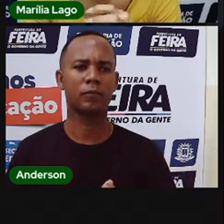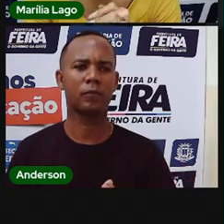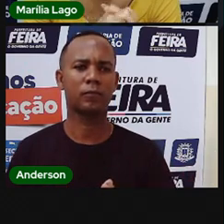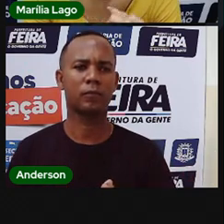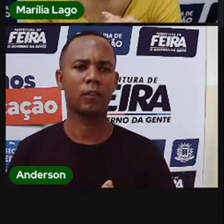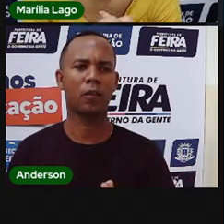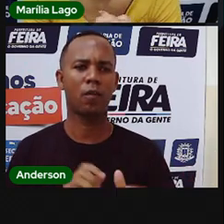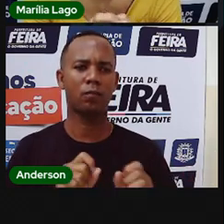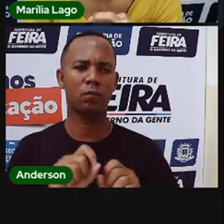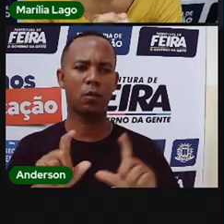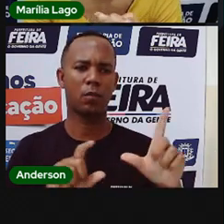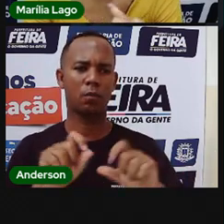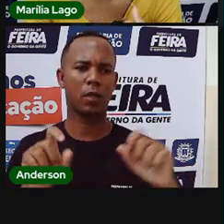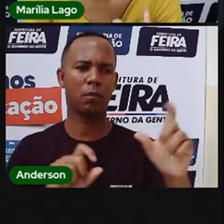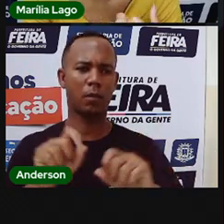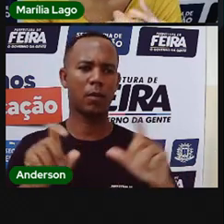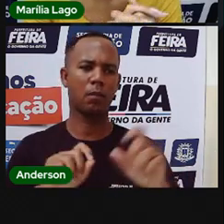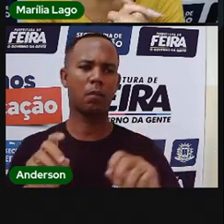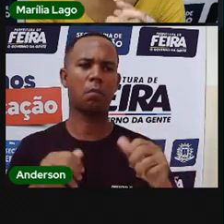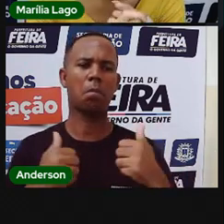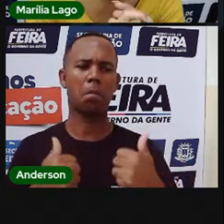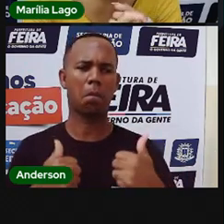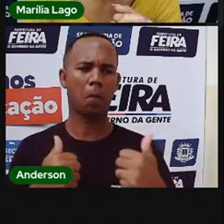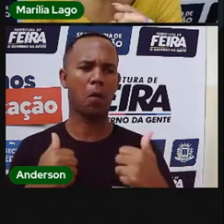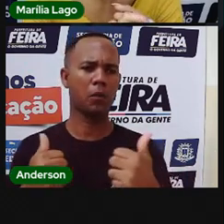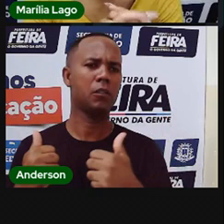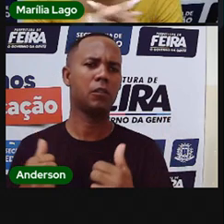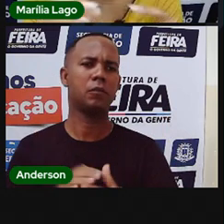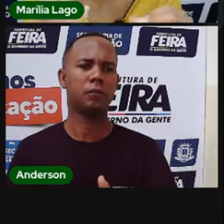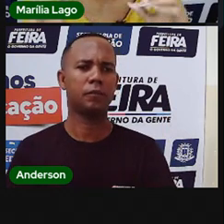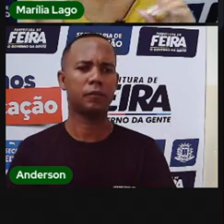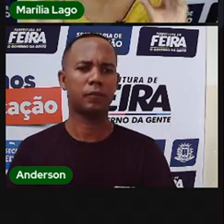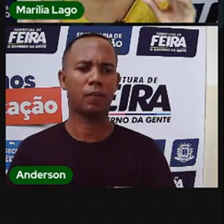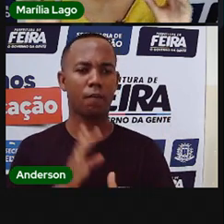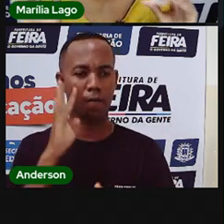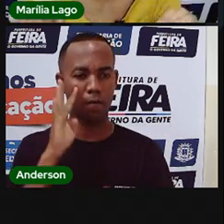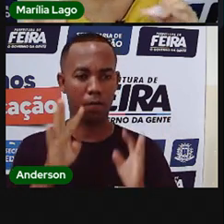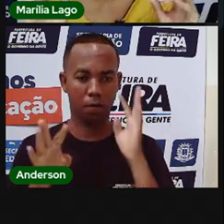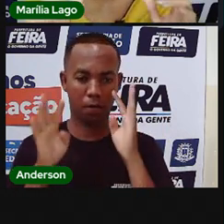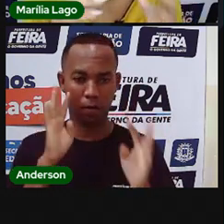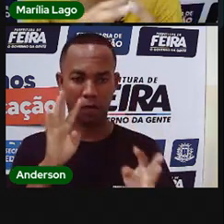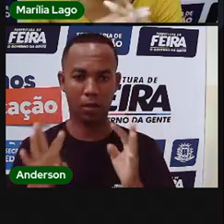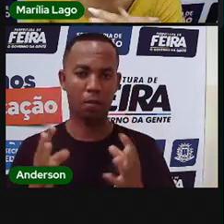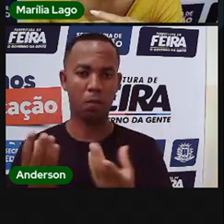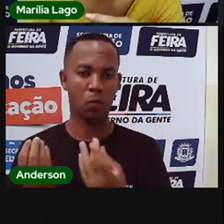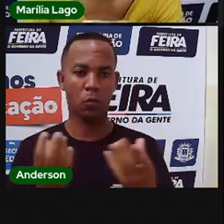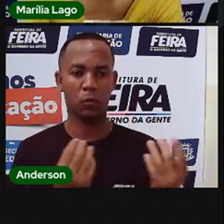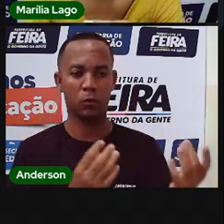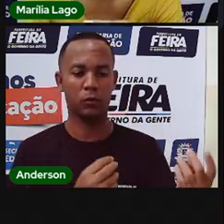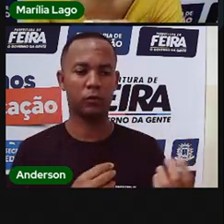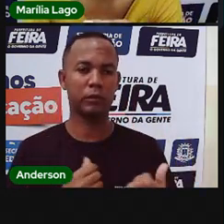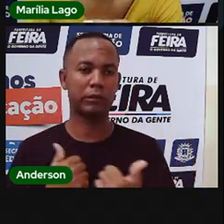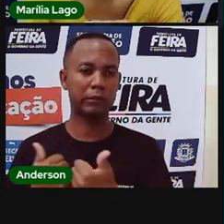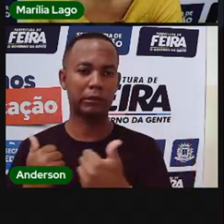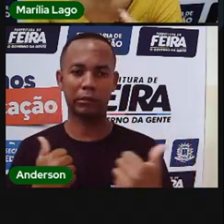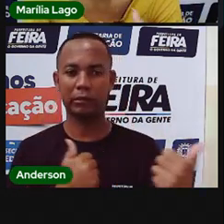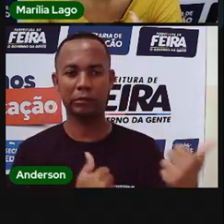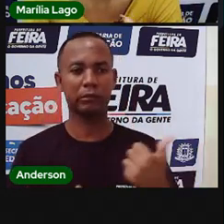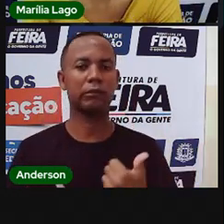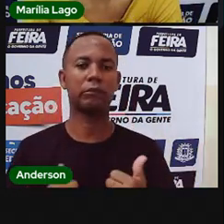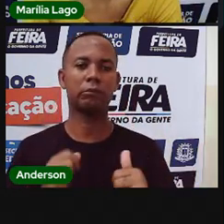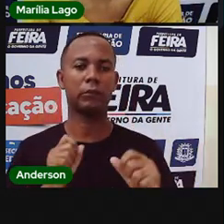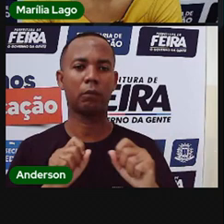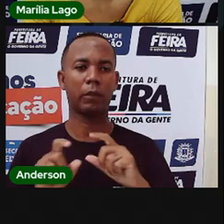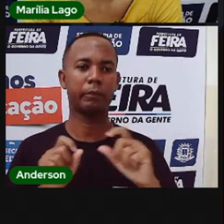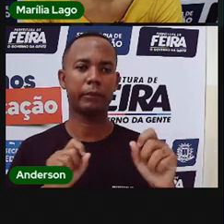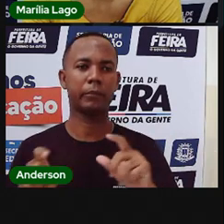Vamos lá? Cadê os emojis? Quero ver quantos protagonistas a gente tem aqui. Olha